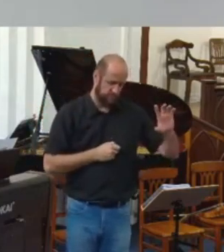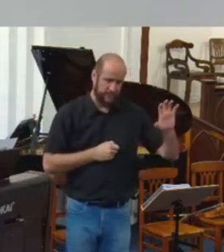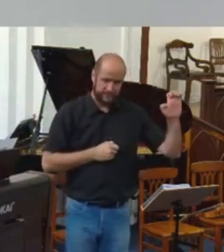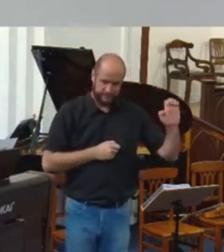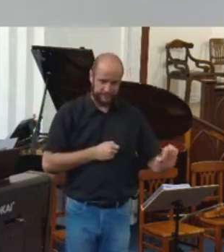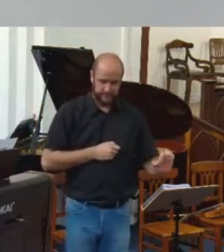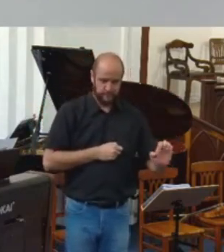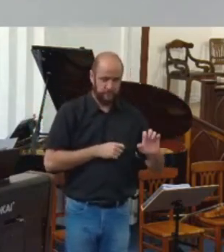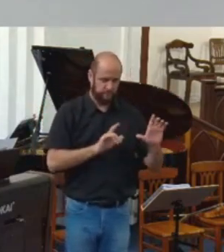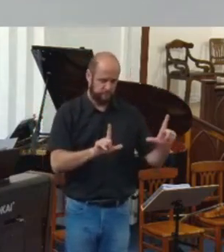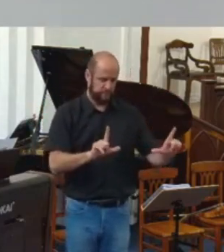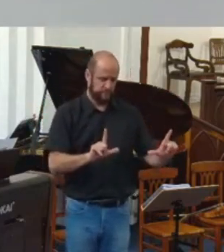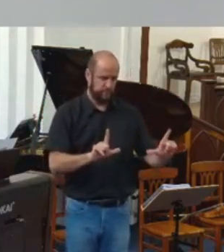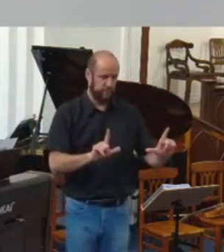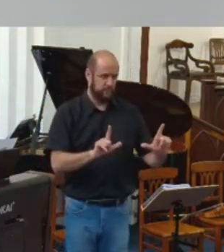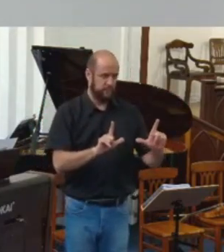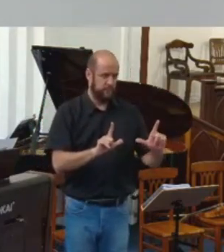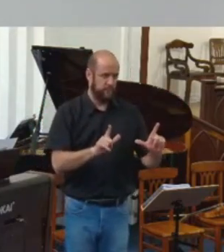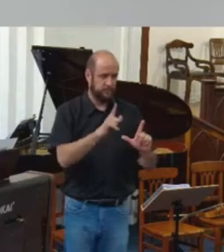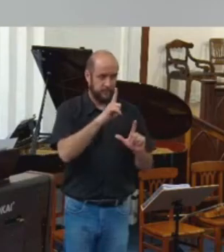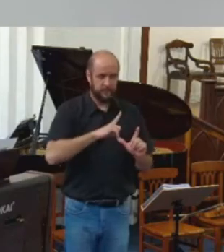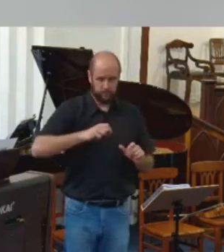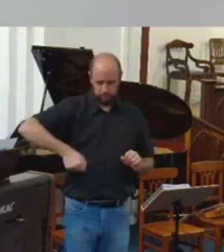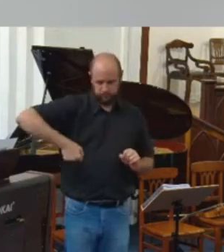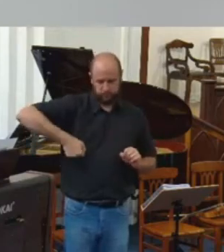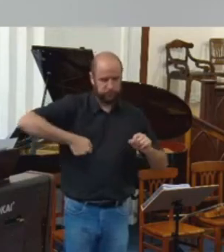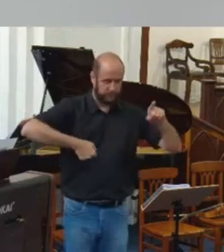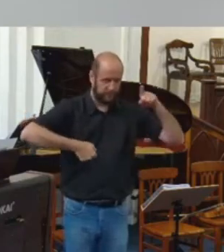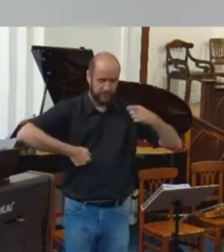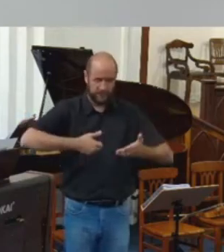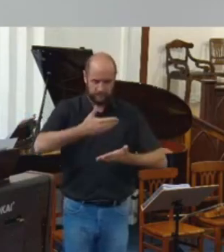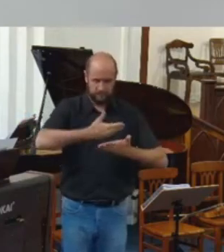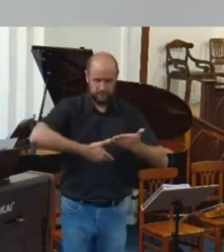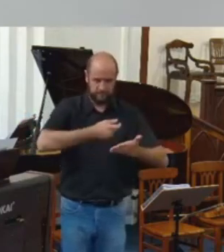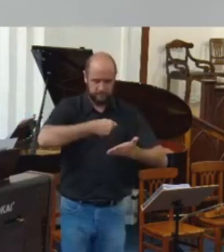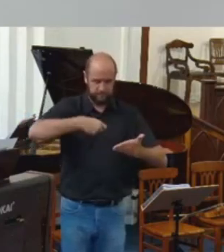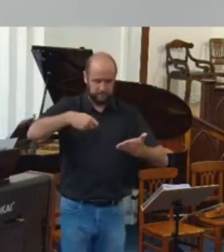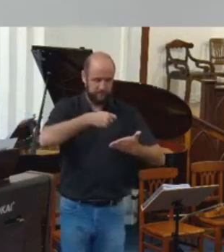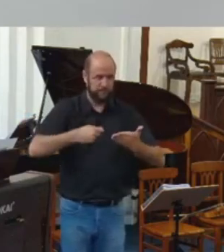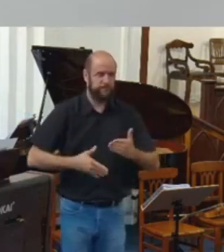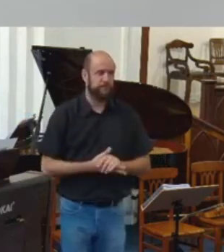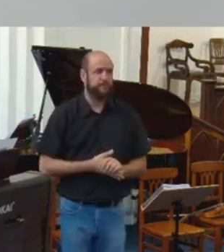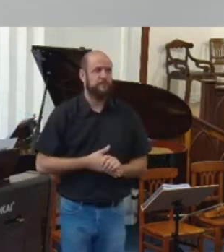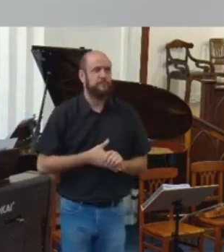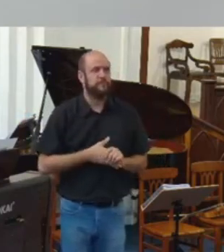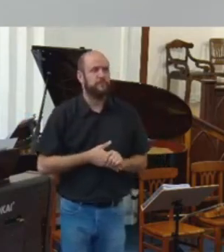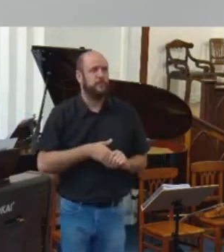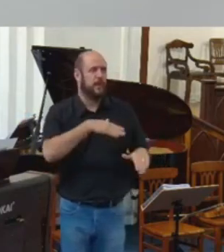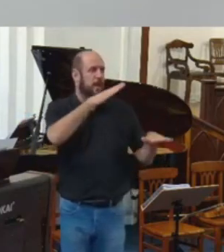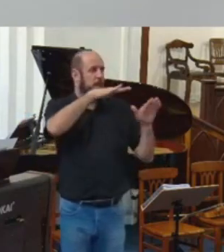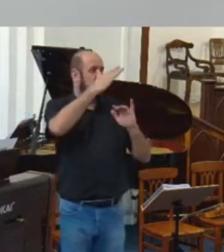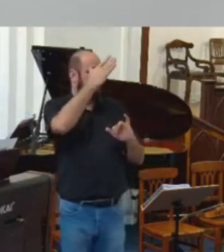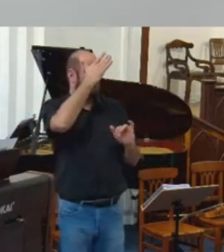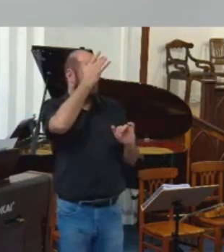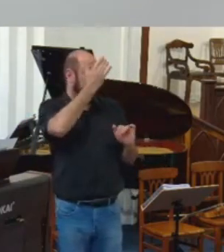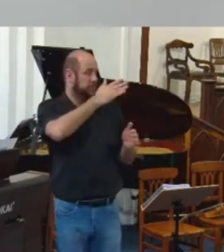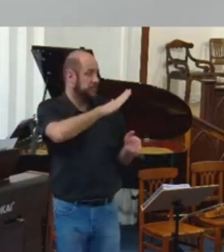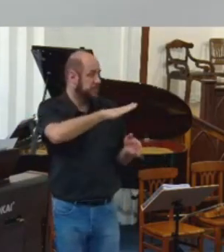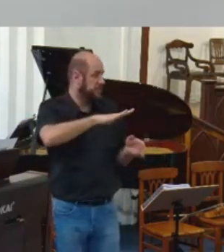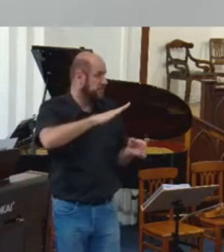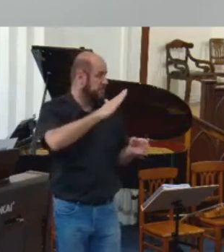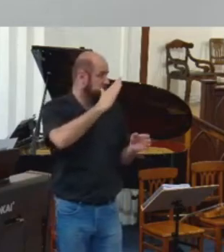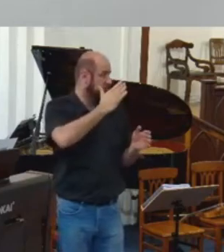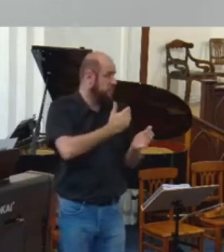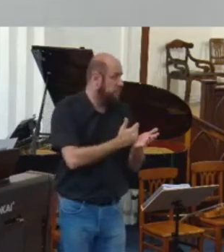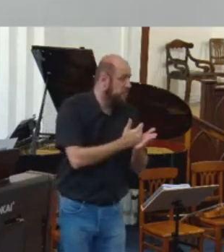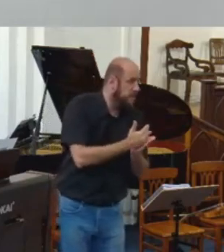né? Porque nossas crianças elas pegam uma bag na entrada e então elas fazem esse desenho. Talvez haja alguma criança, talvez seja nova,